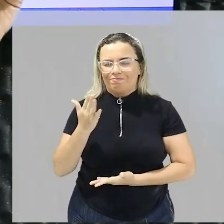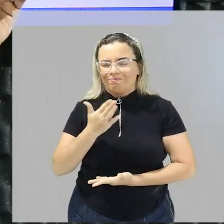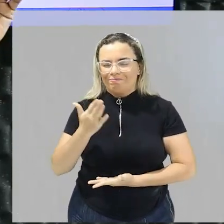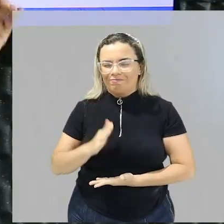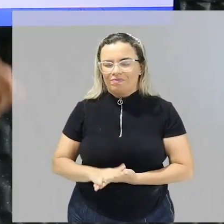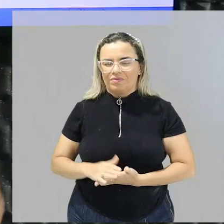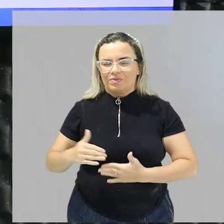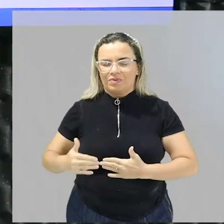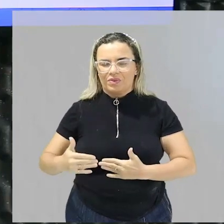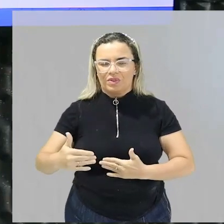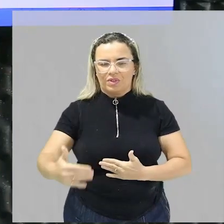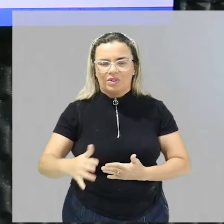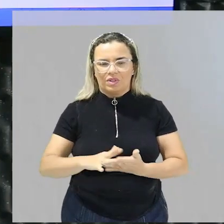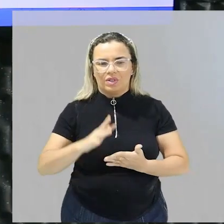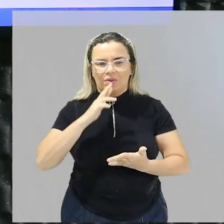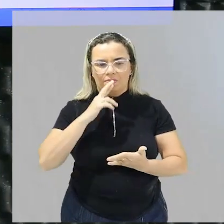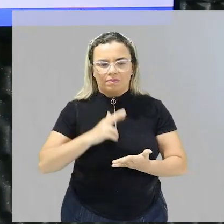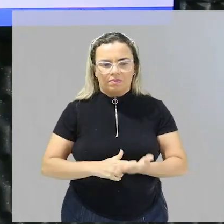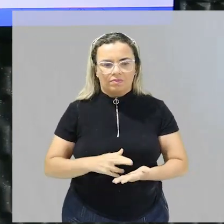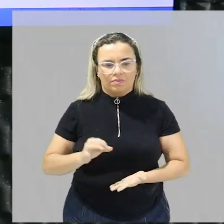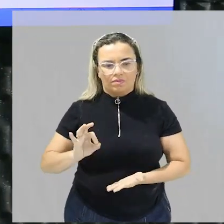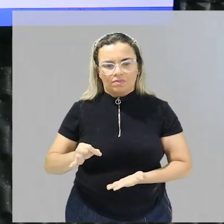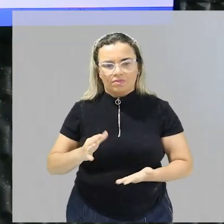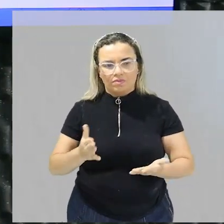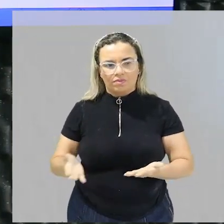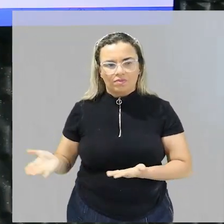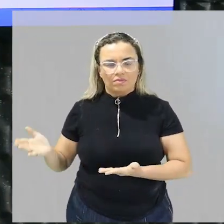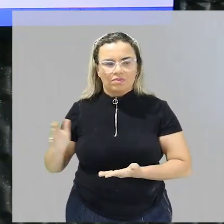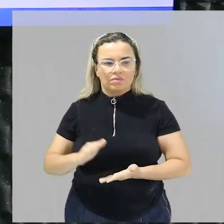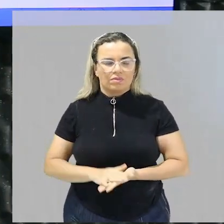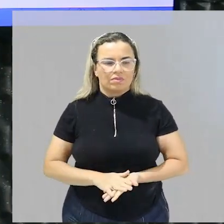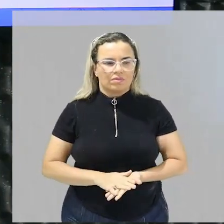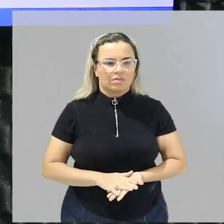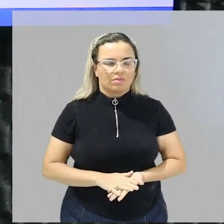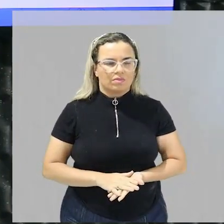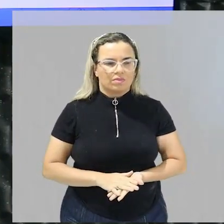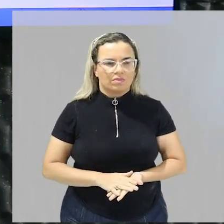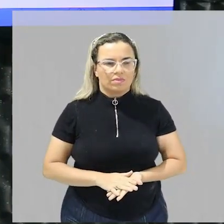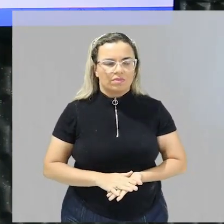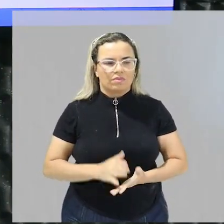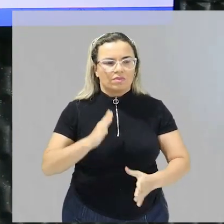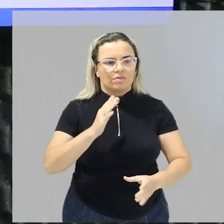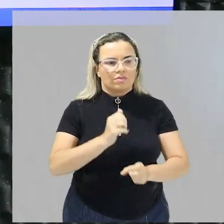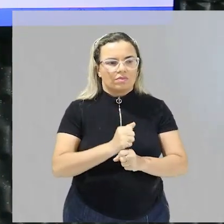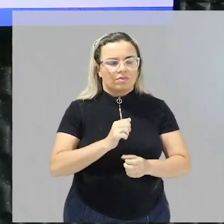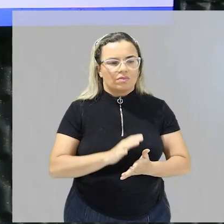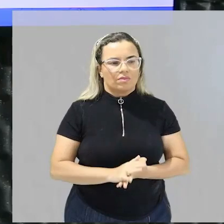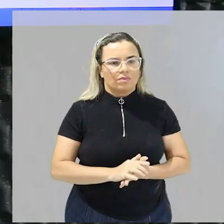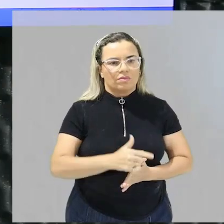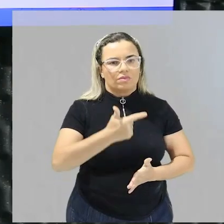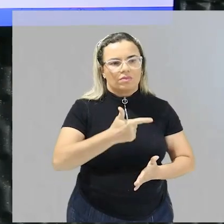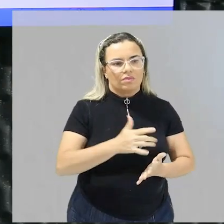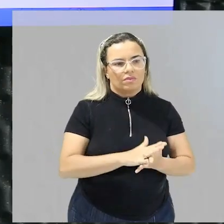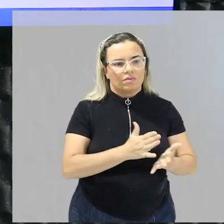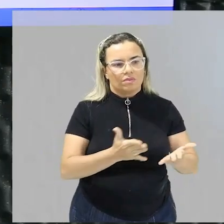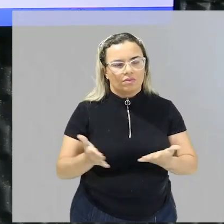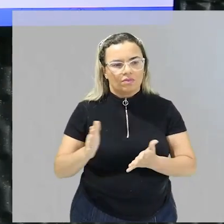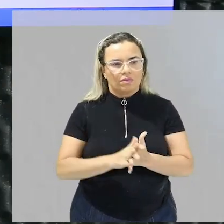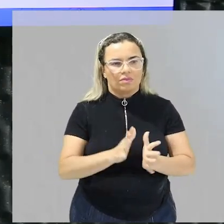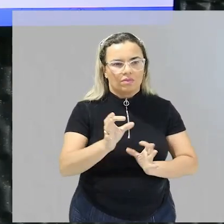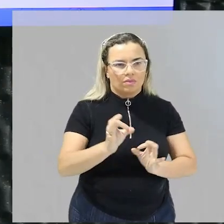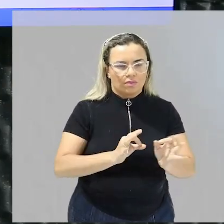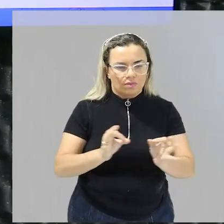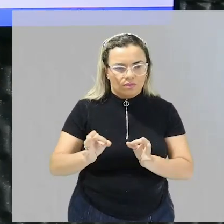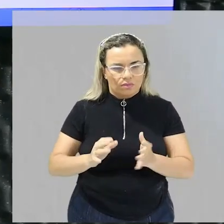dar prosseguimento na resolução, tá? Nesse caso aqui, ó, calculando a segunda parte, de novo, ó,